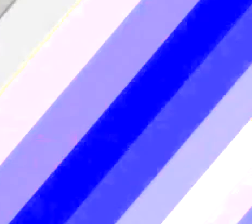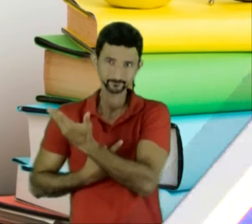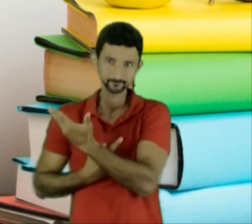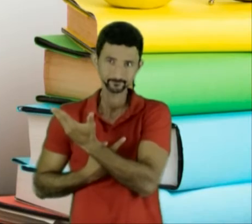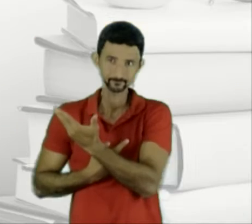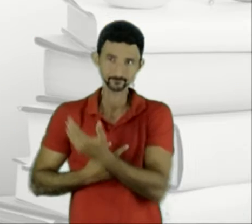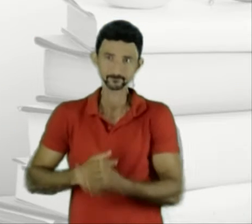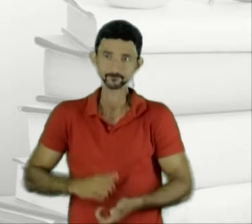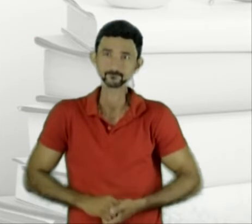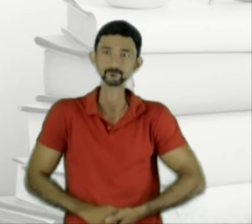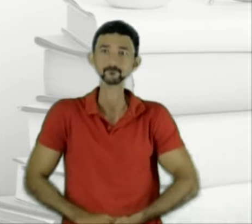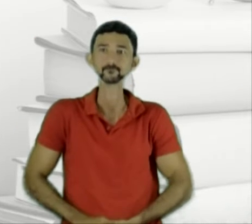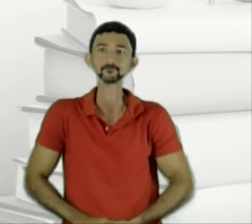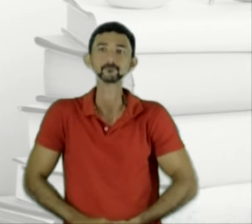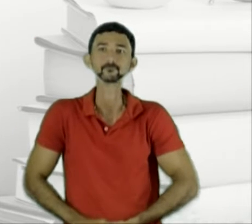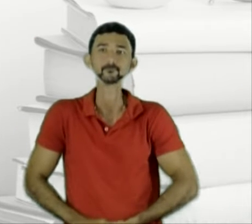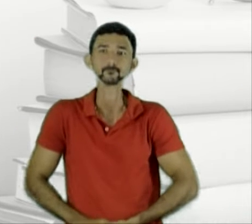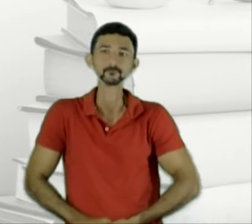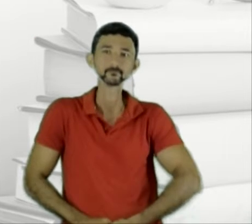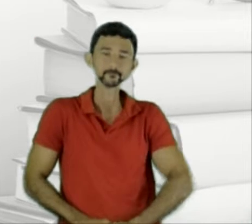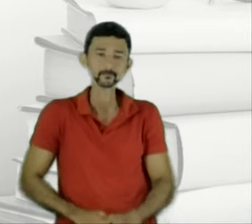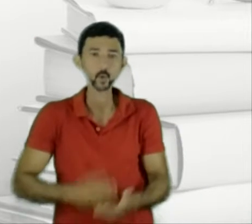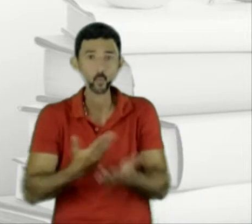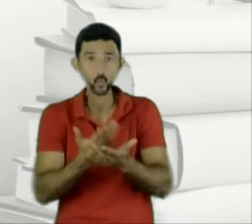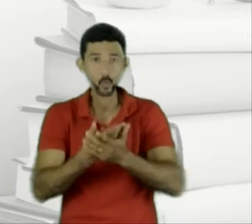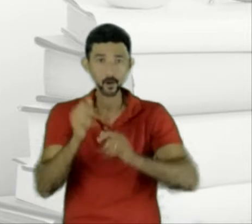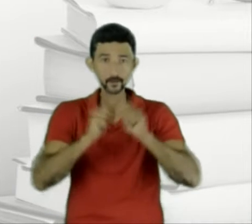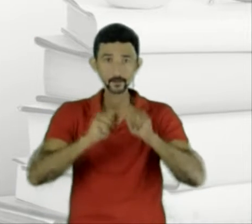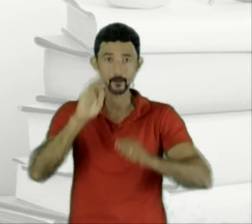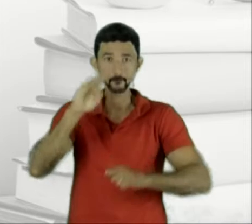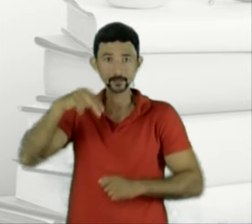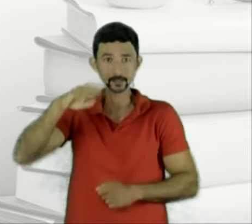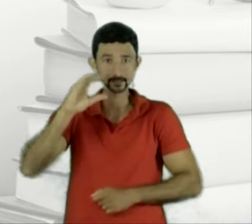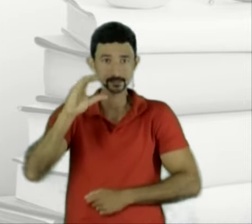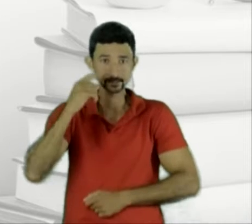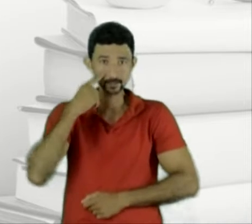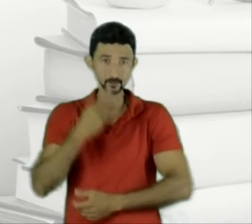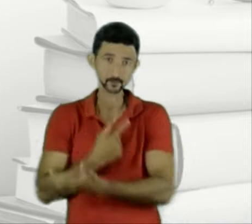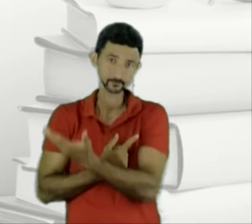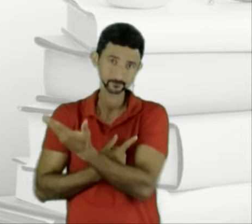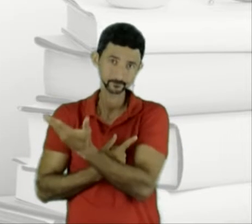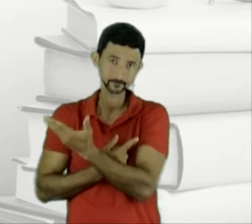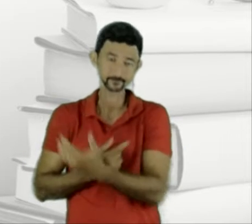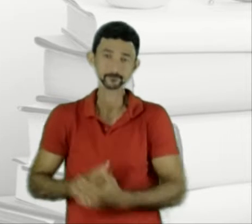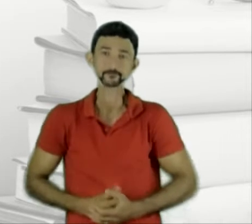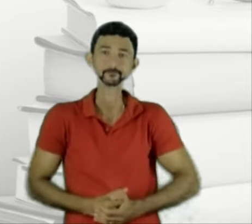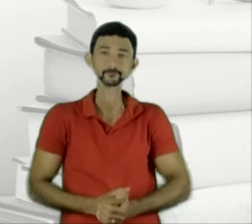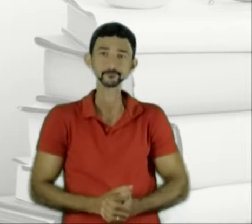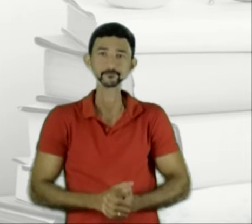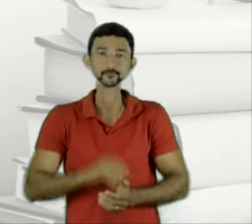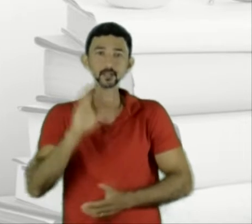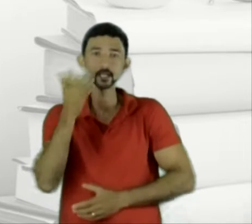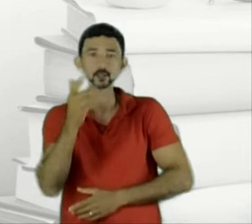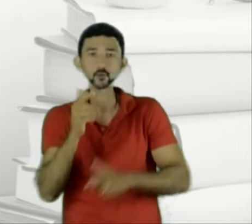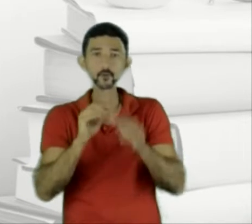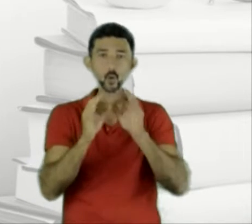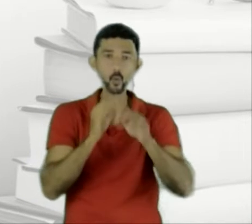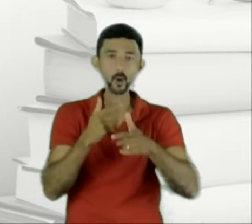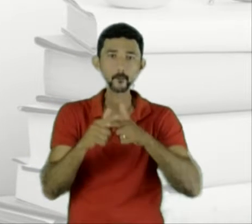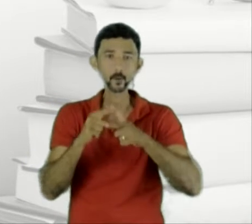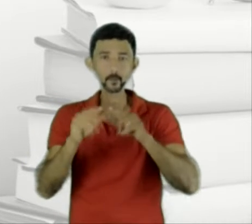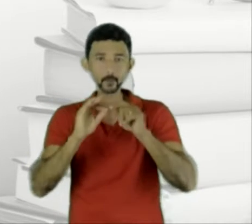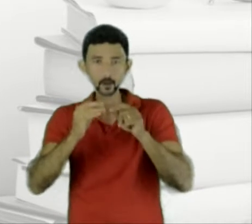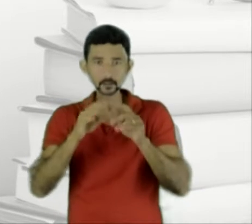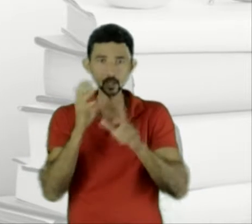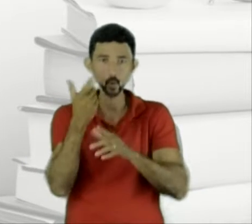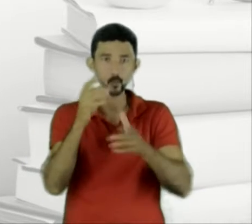tela. A nossa habilidade da BNCC hoje será resolver e elaborar problemas que